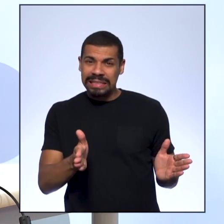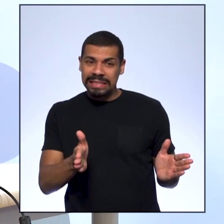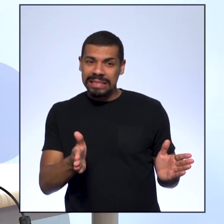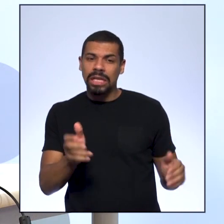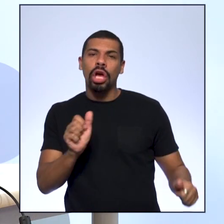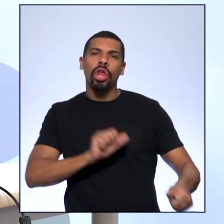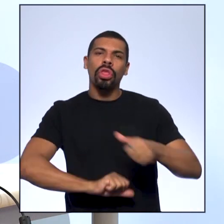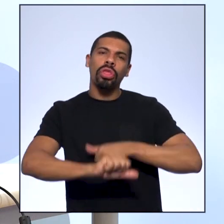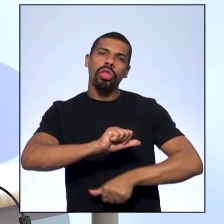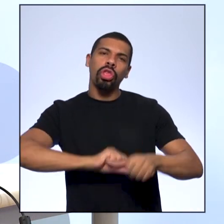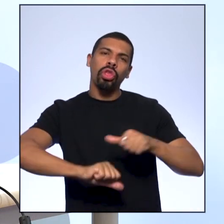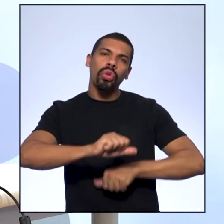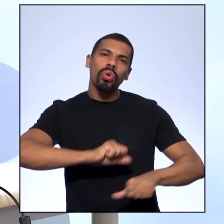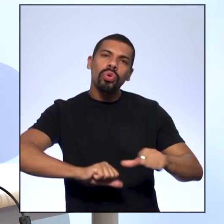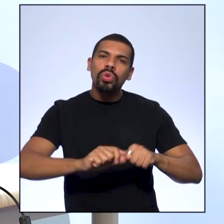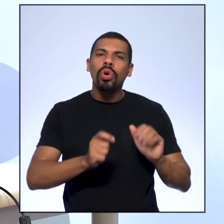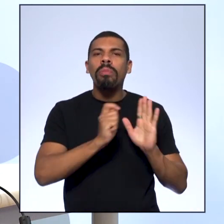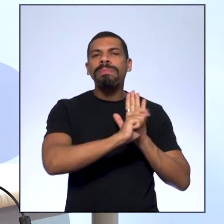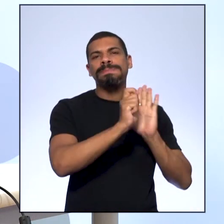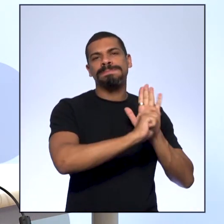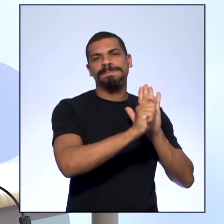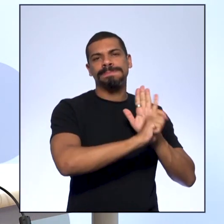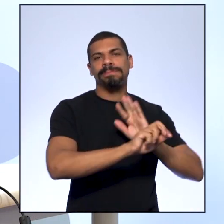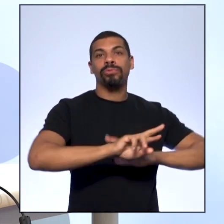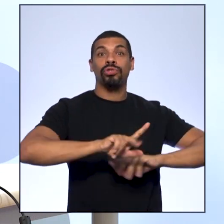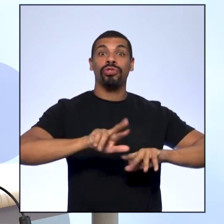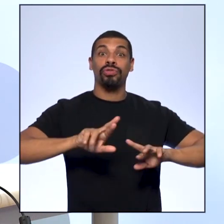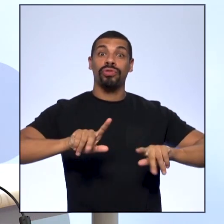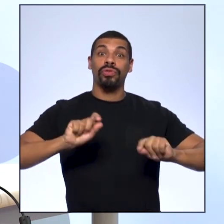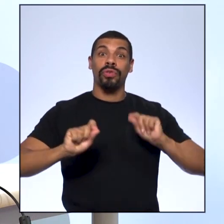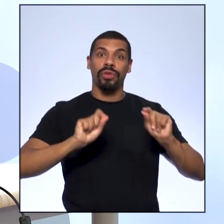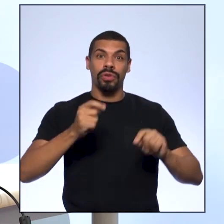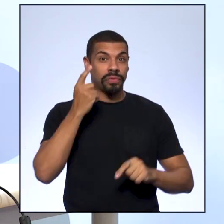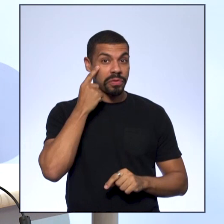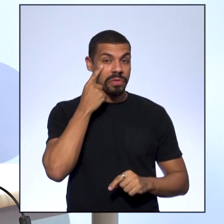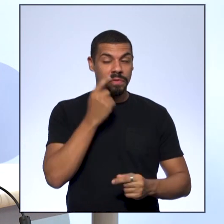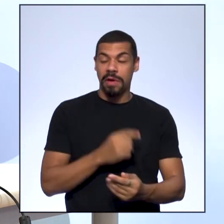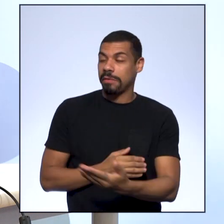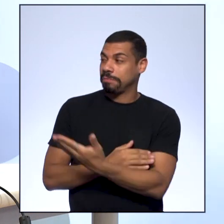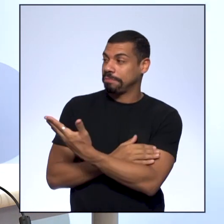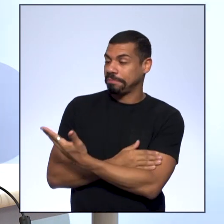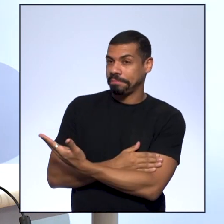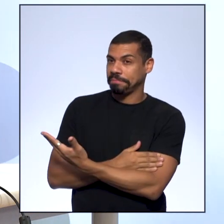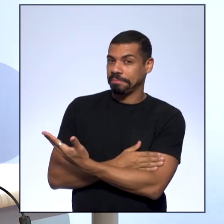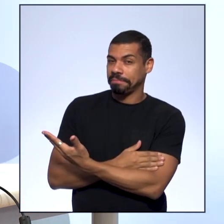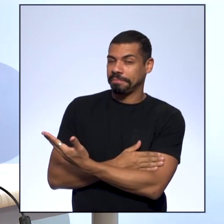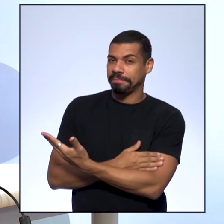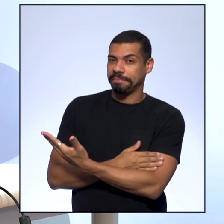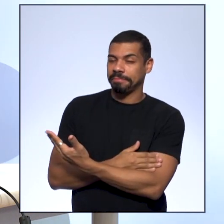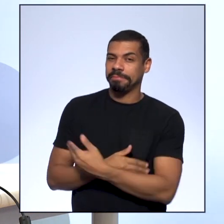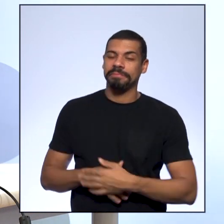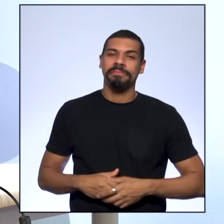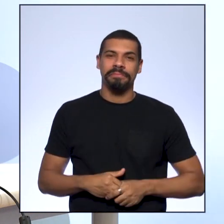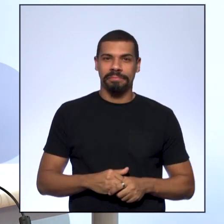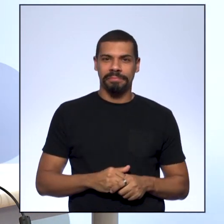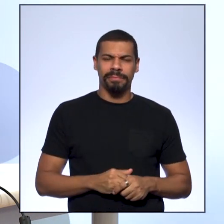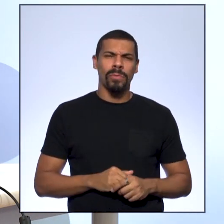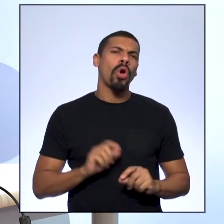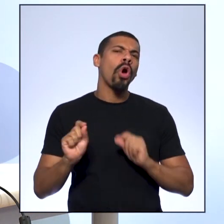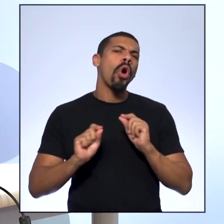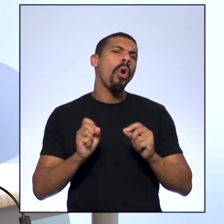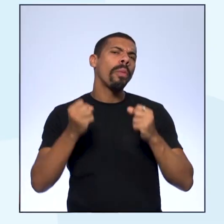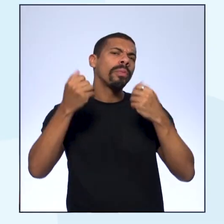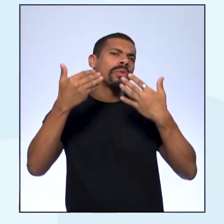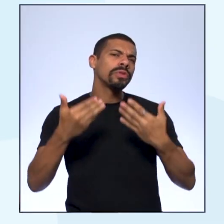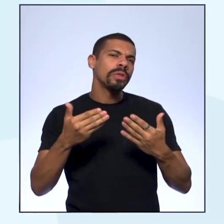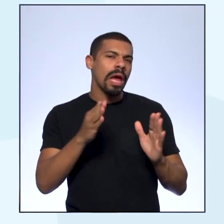novo modo de escrita, que é o hierático, que vai aparecer na tela para vocês agora, tá? Então, olha só, gente, a escrita hierática,